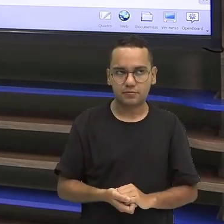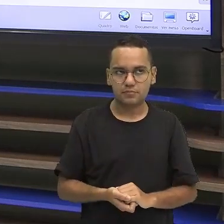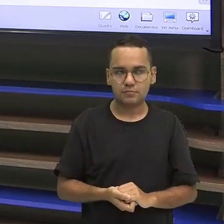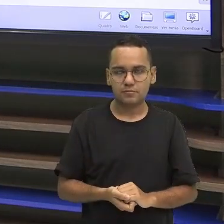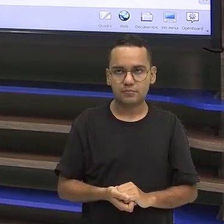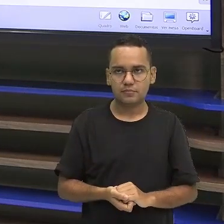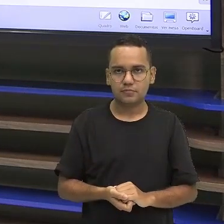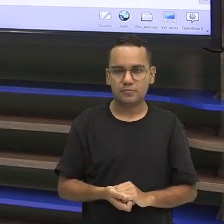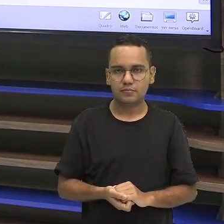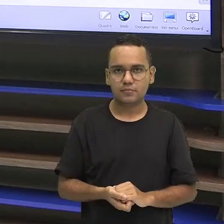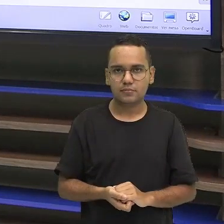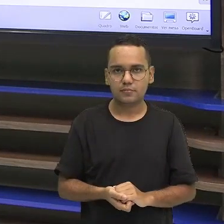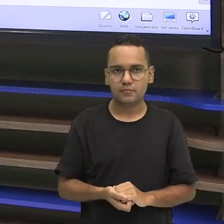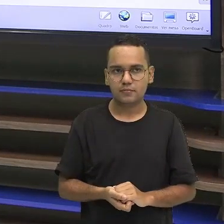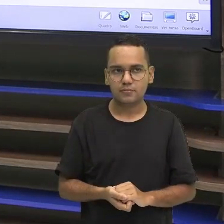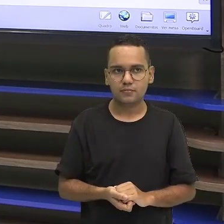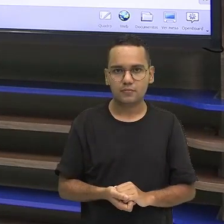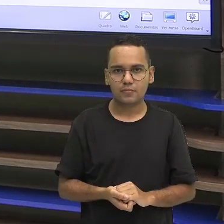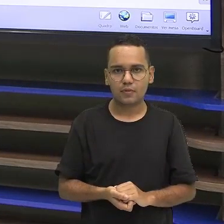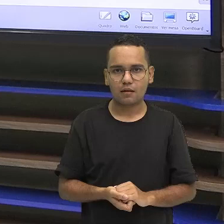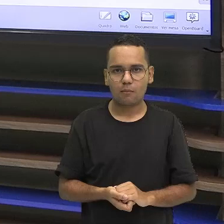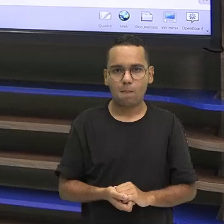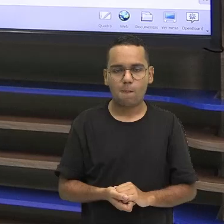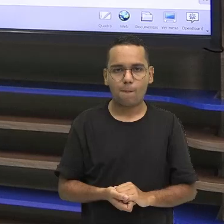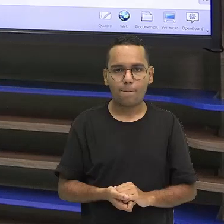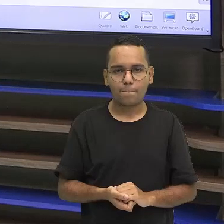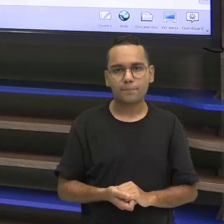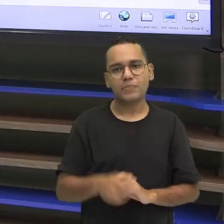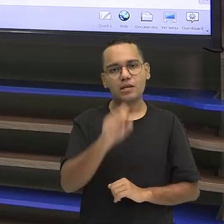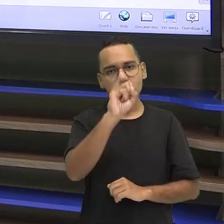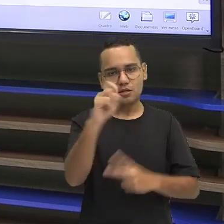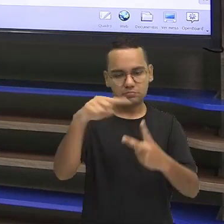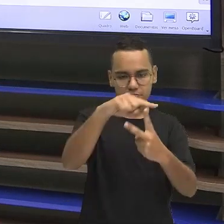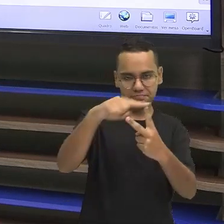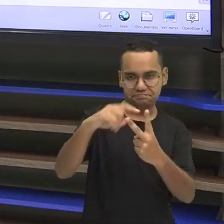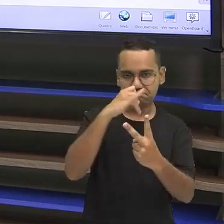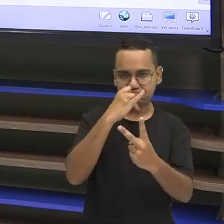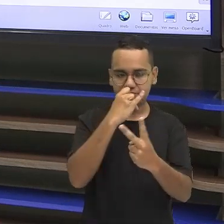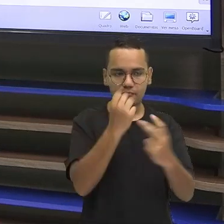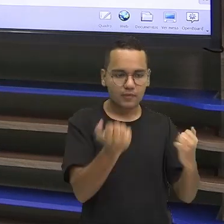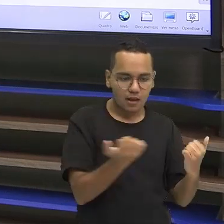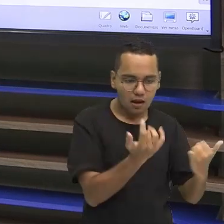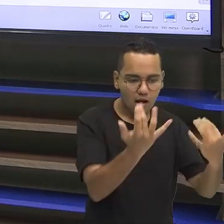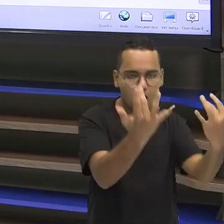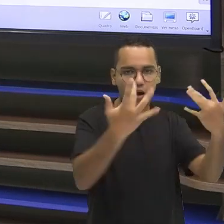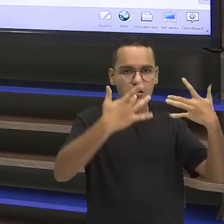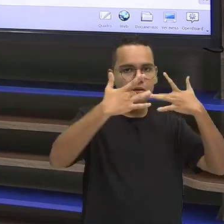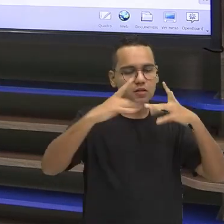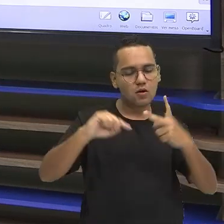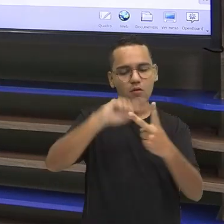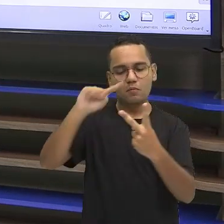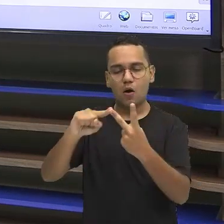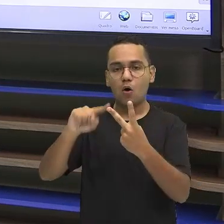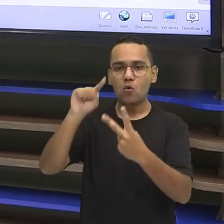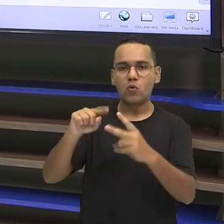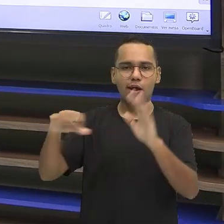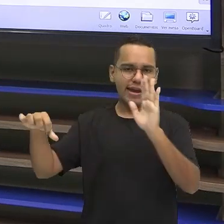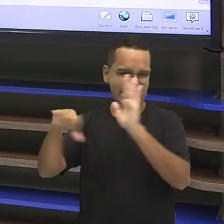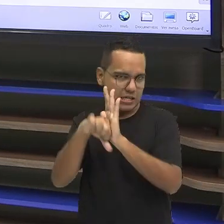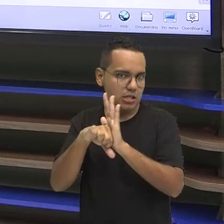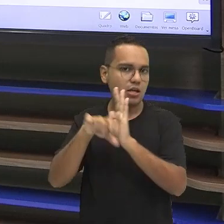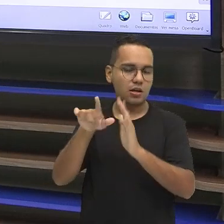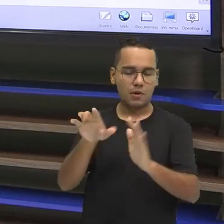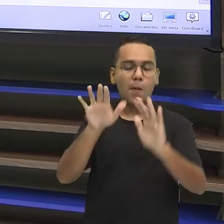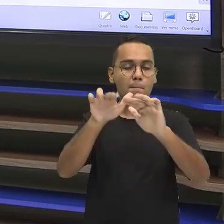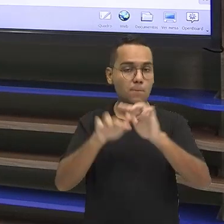naquele fogo, se foi ali de causa natural ou se foi por causa humana, né? Então verificar para não prejudicar tanto aquele